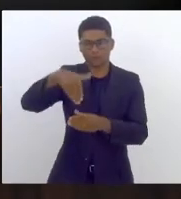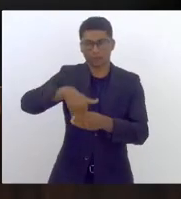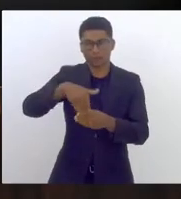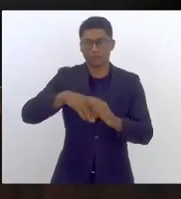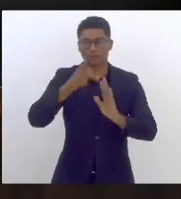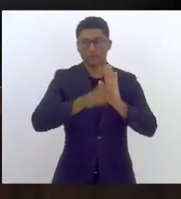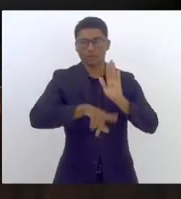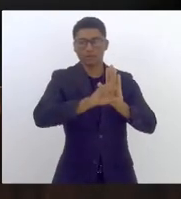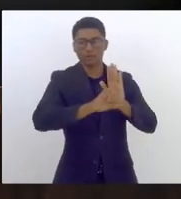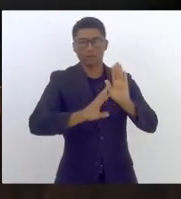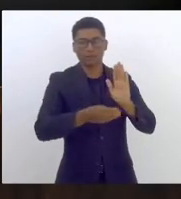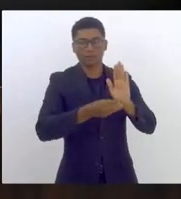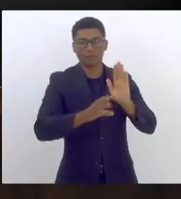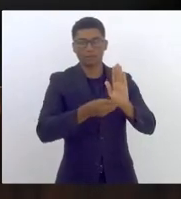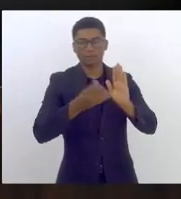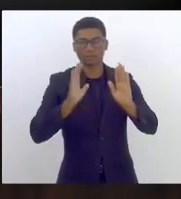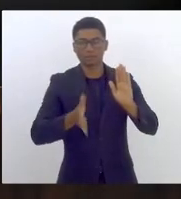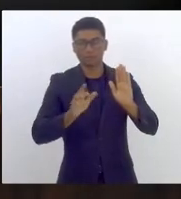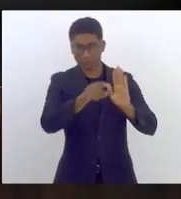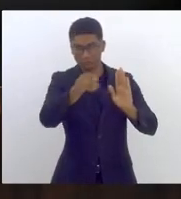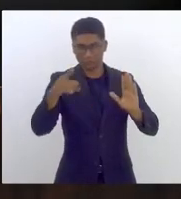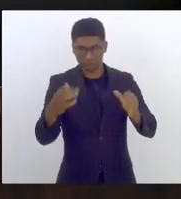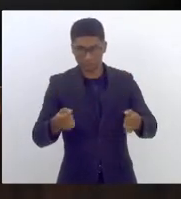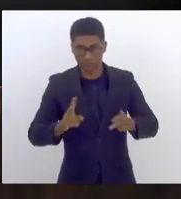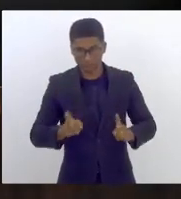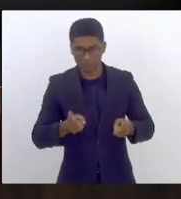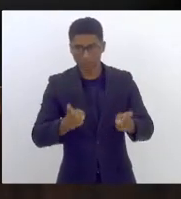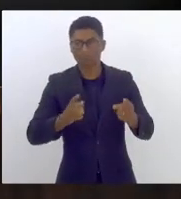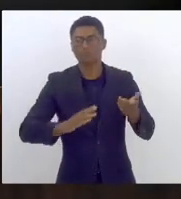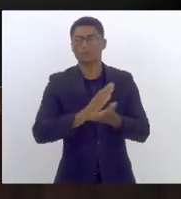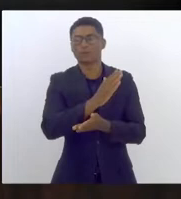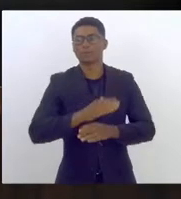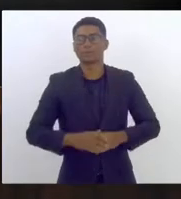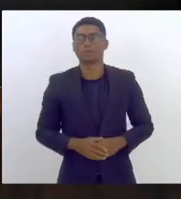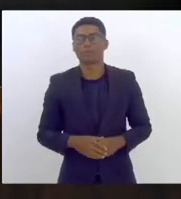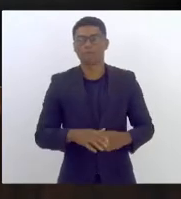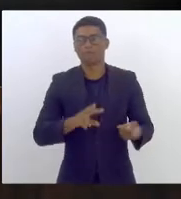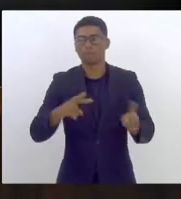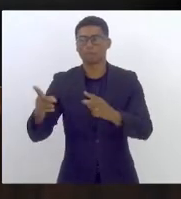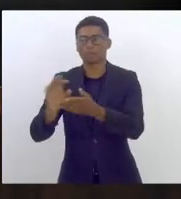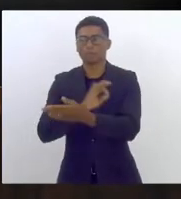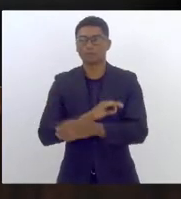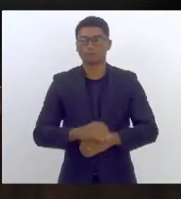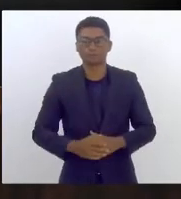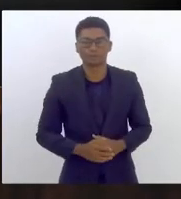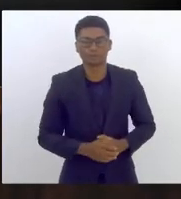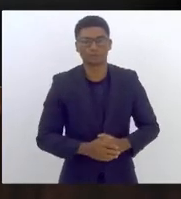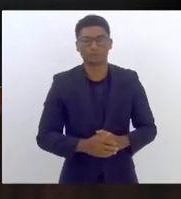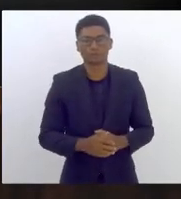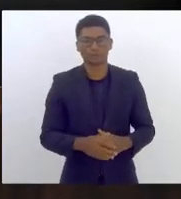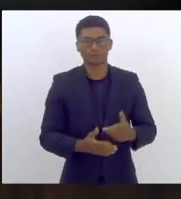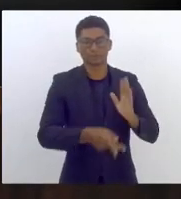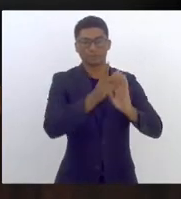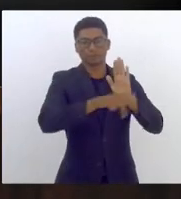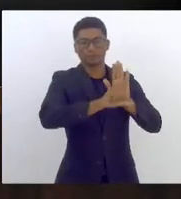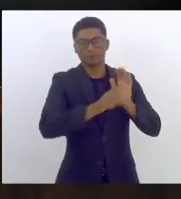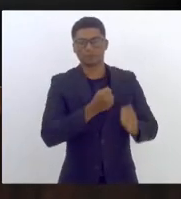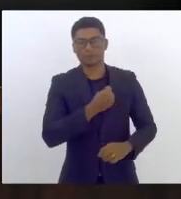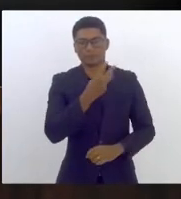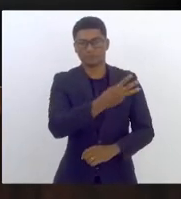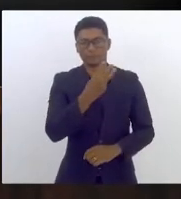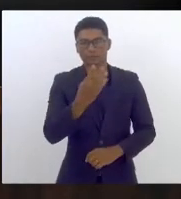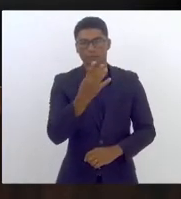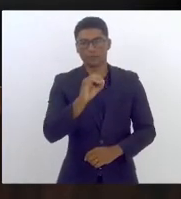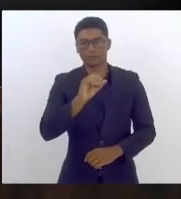projeto assim emendado vai autógrafo projeto de lei 33